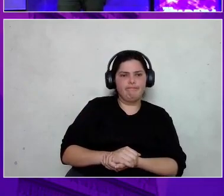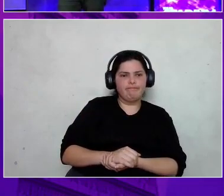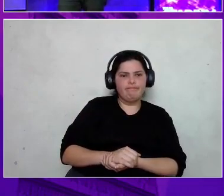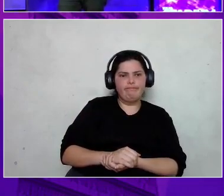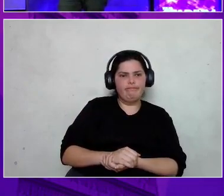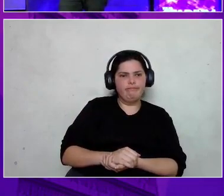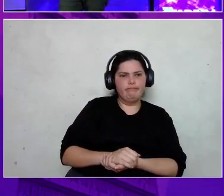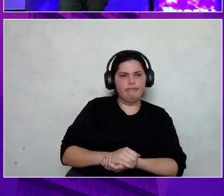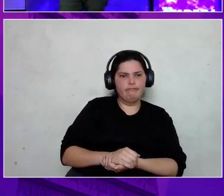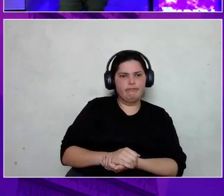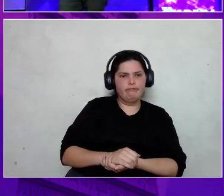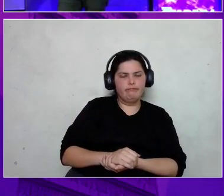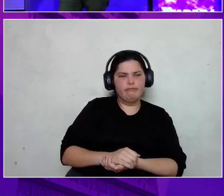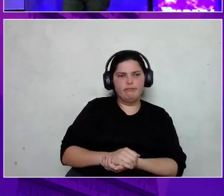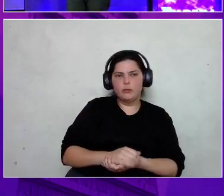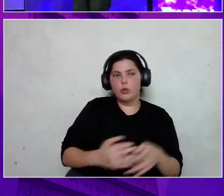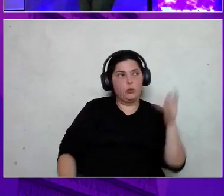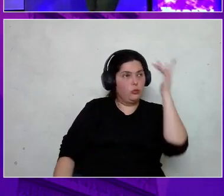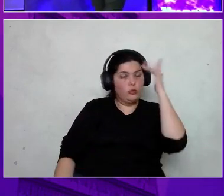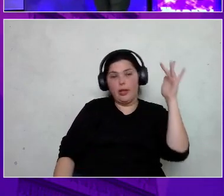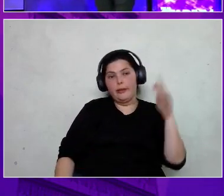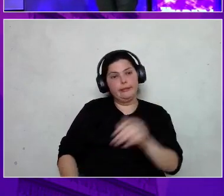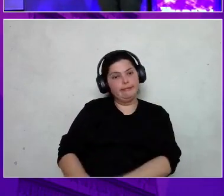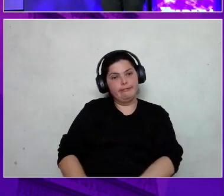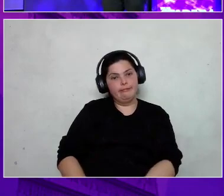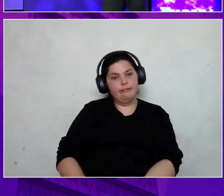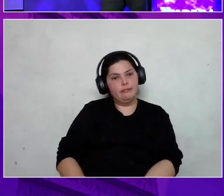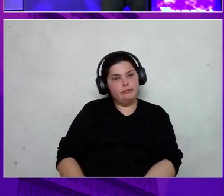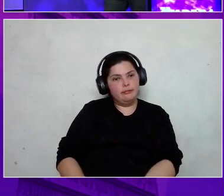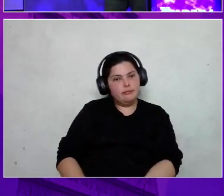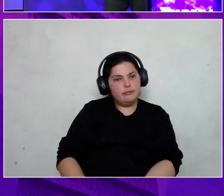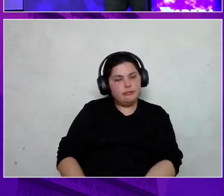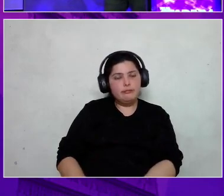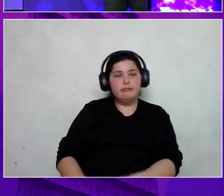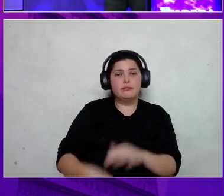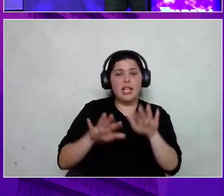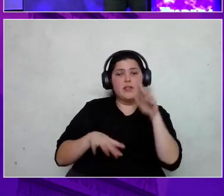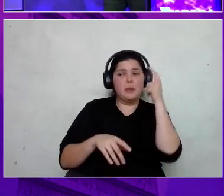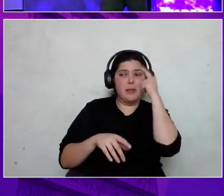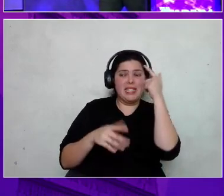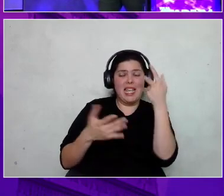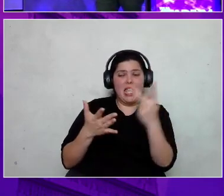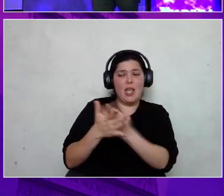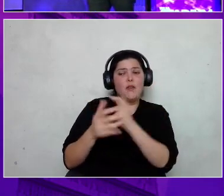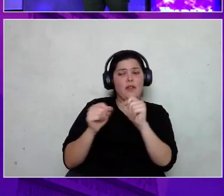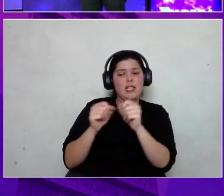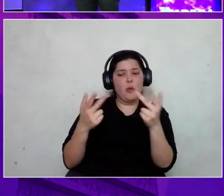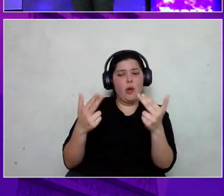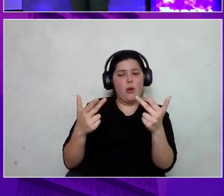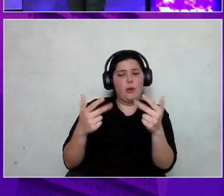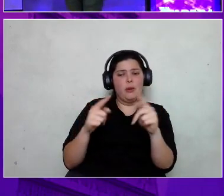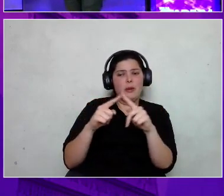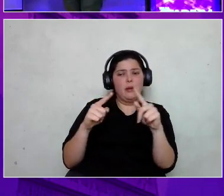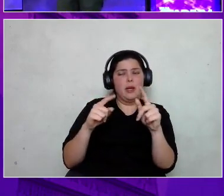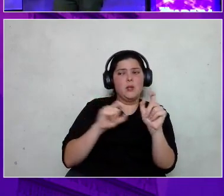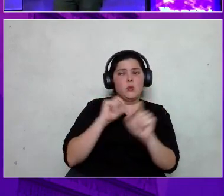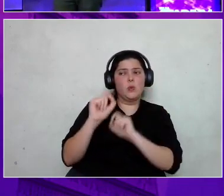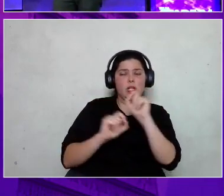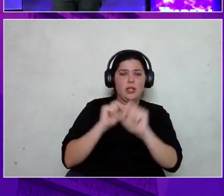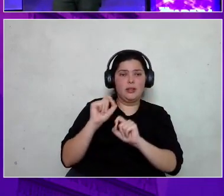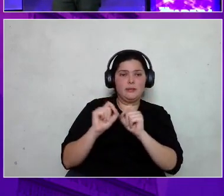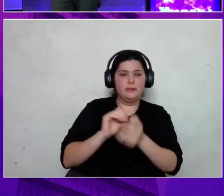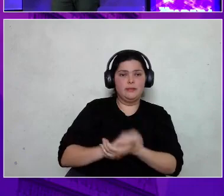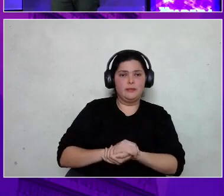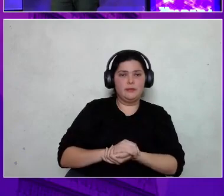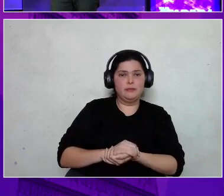Não sei. E ele muitas vezes acha que fez alguma coisa errada na aplicação. Mas a verdade é que ele estava executando